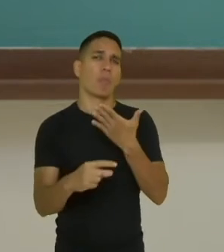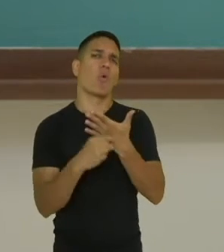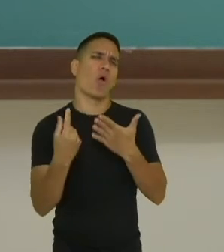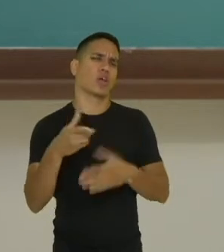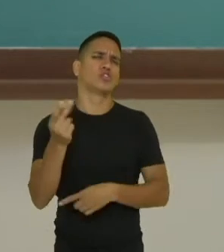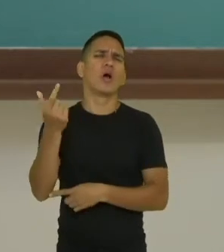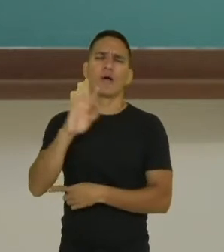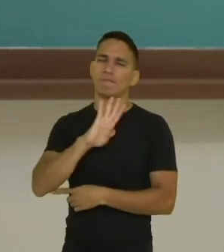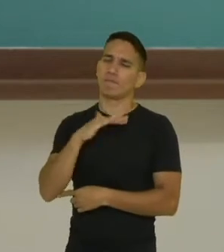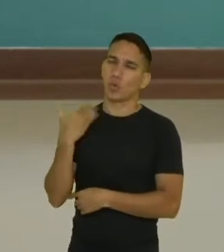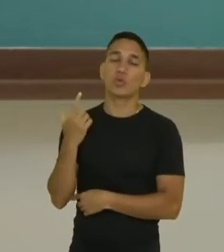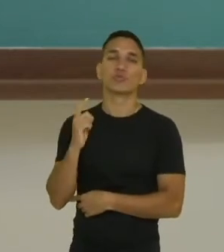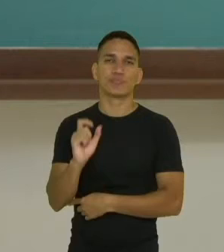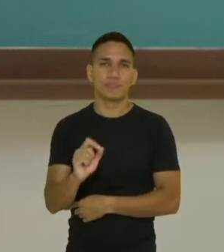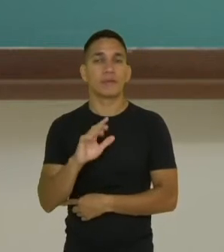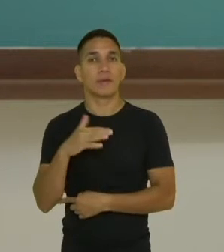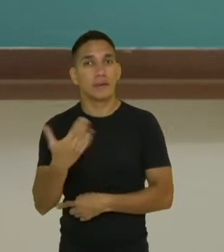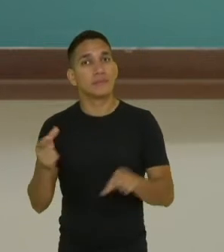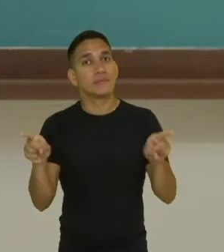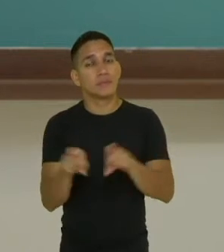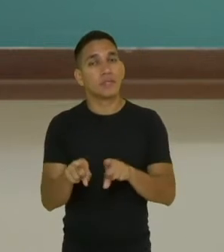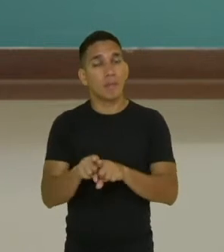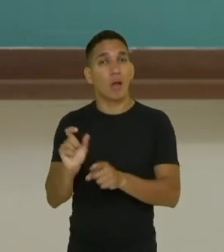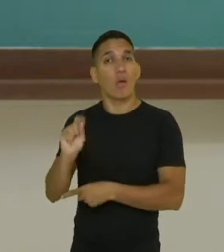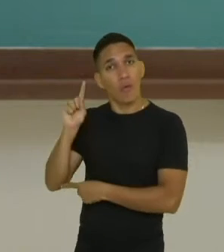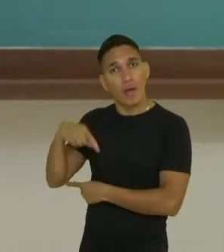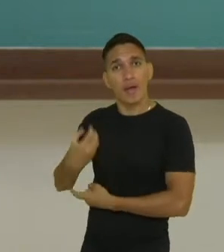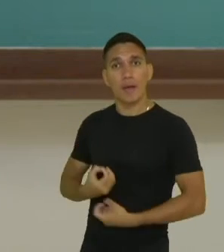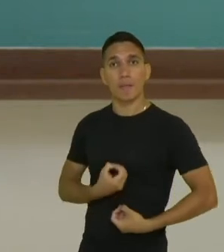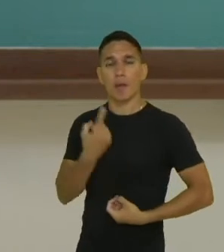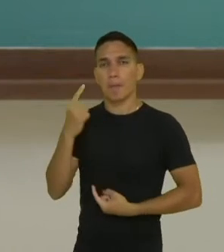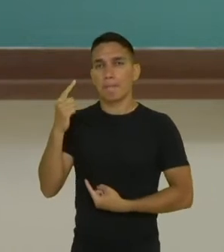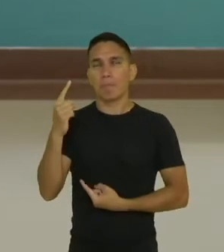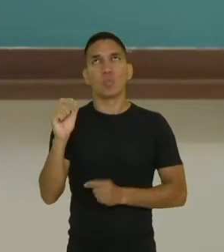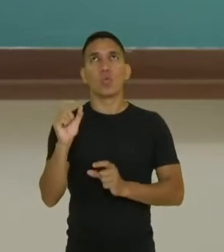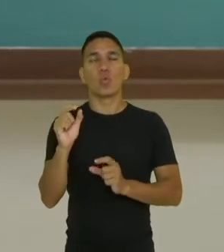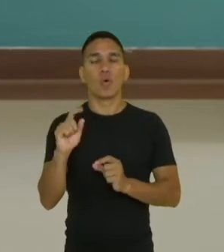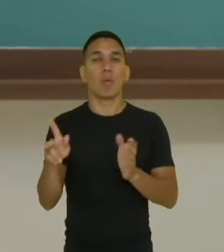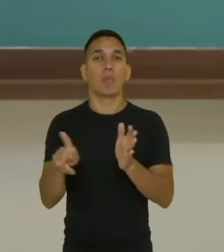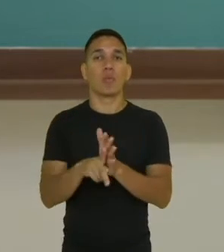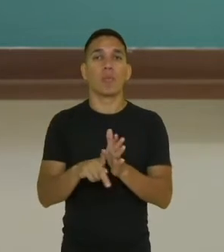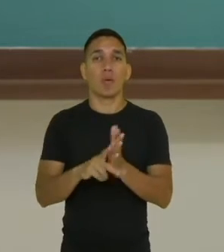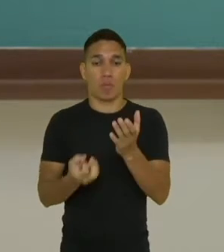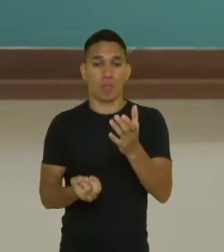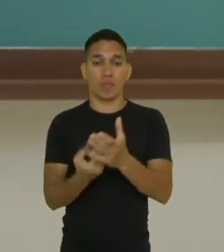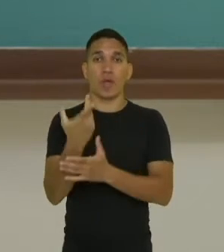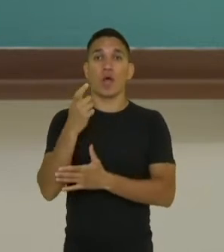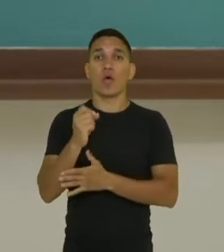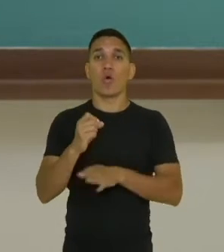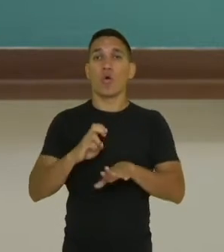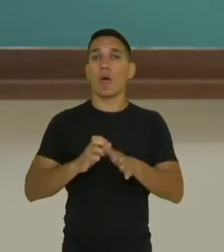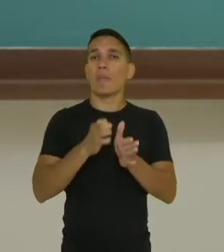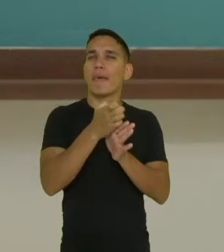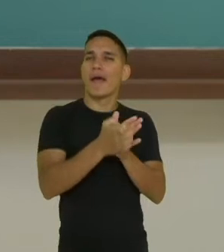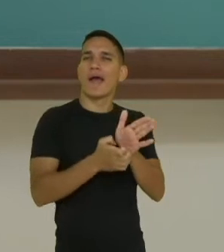falecido. Inclusive, ele é o poeta do poema Trem de